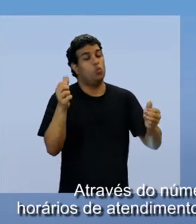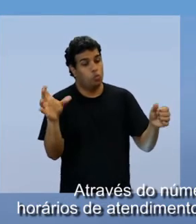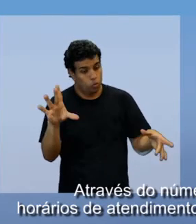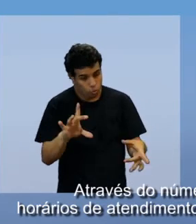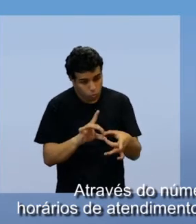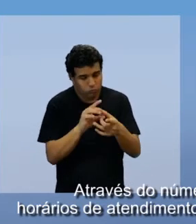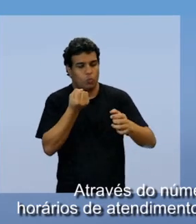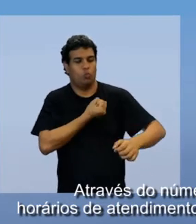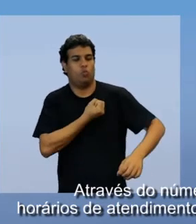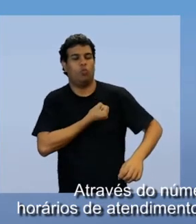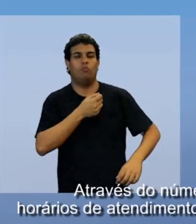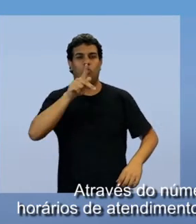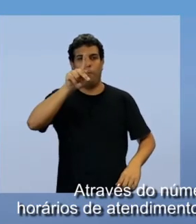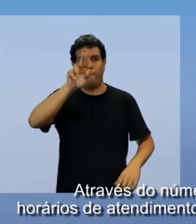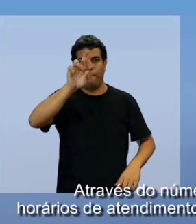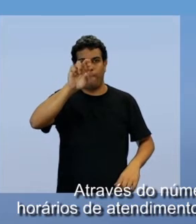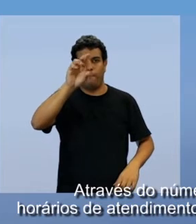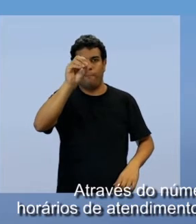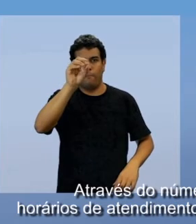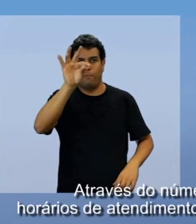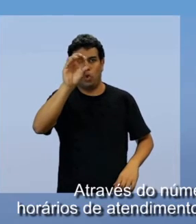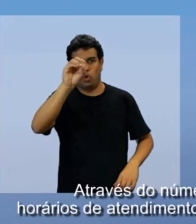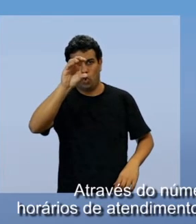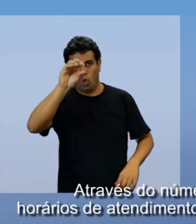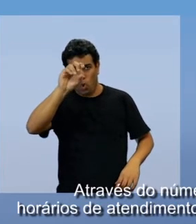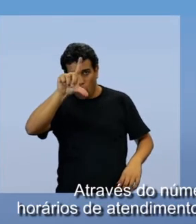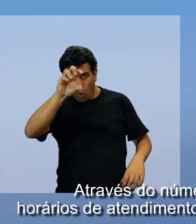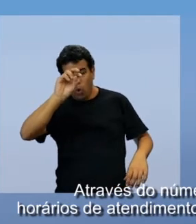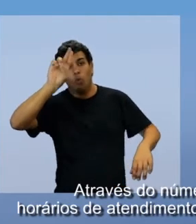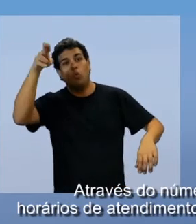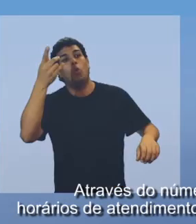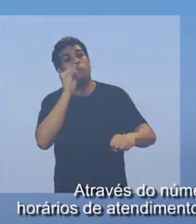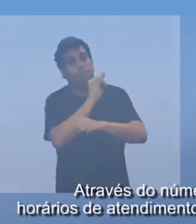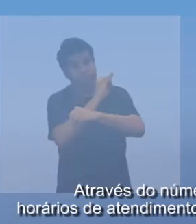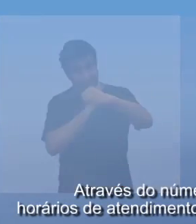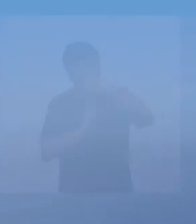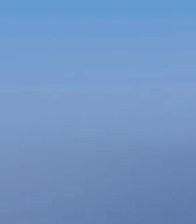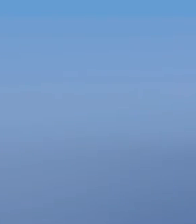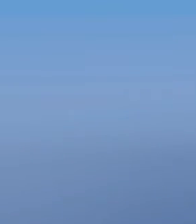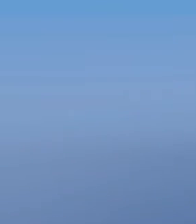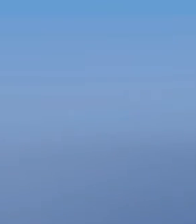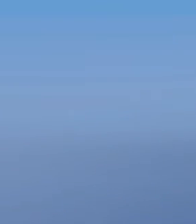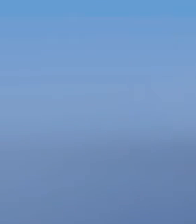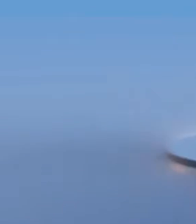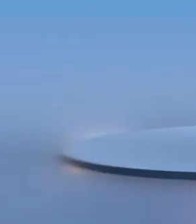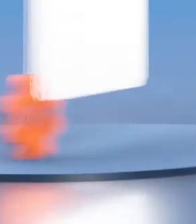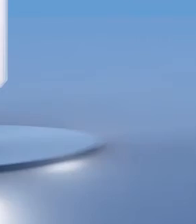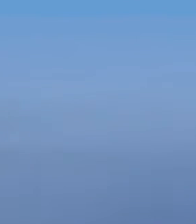de atendimento telefônico ou presencial, o interessado poderá consultar sua comunicação.